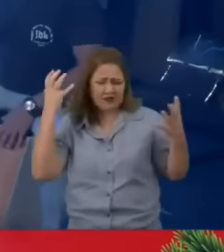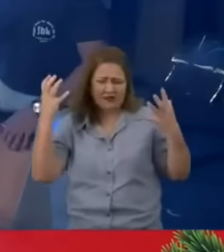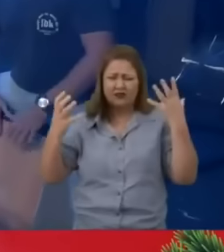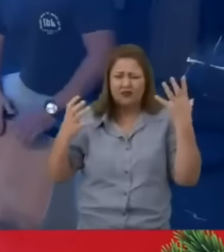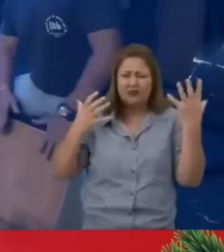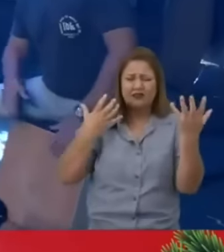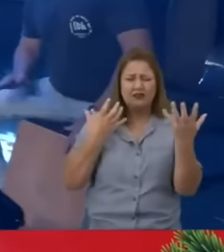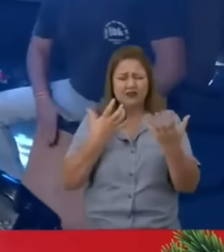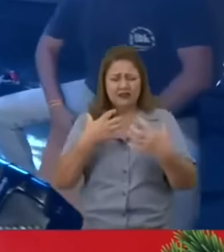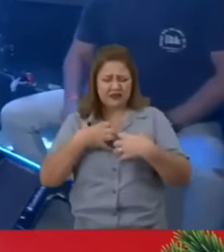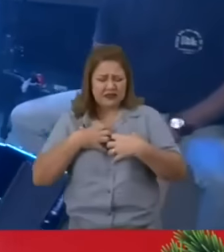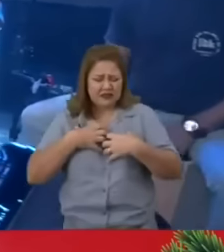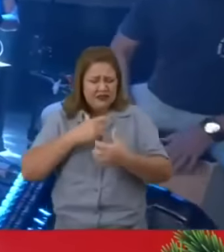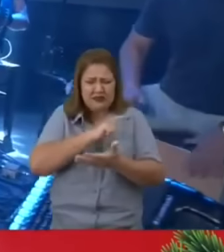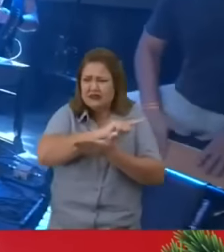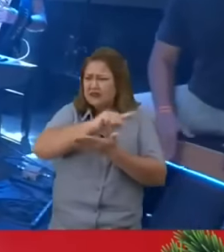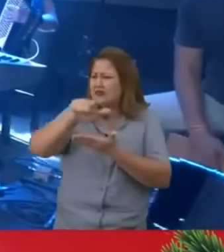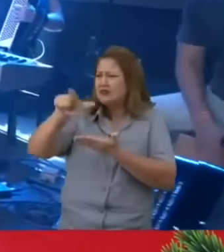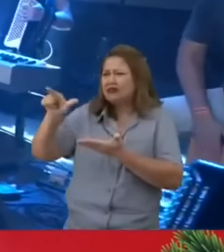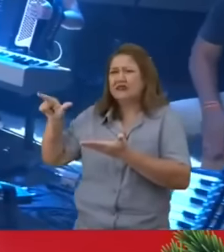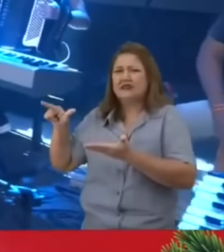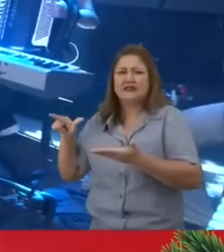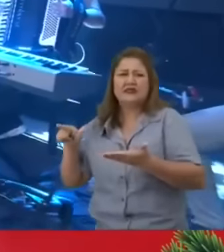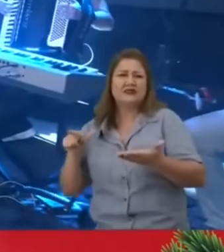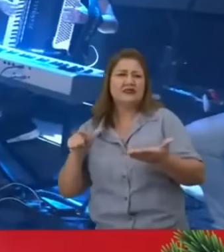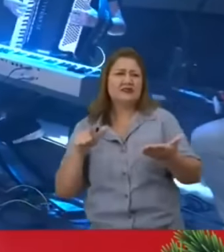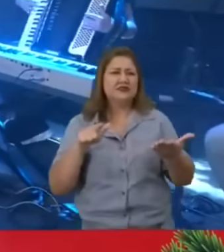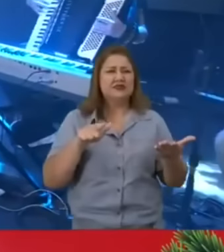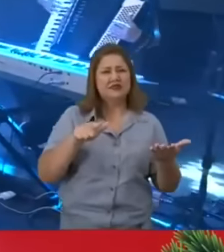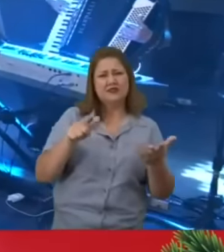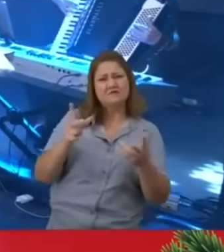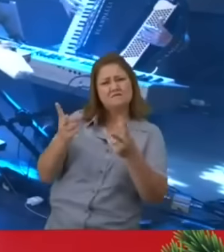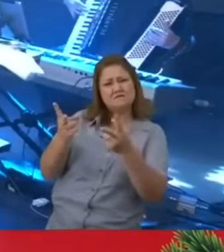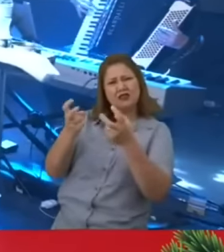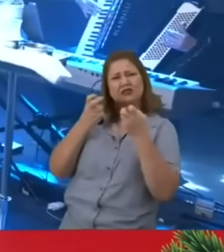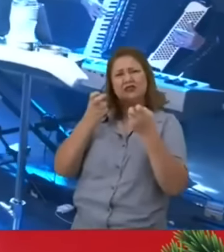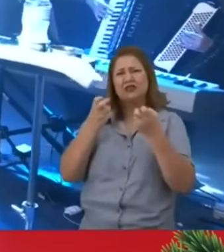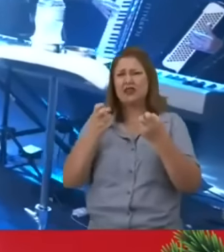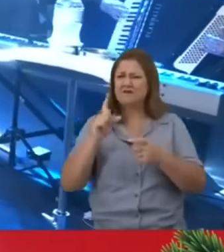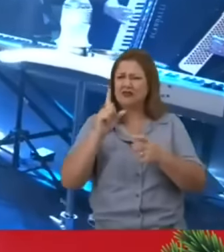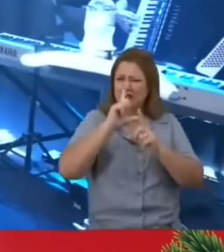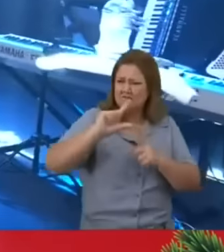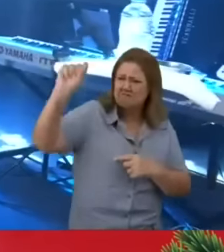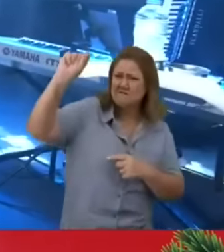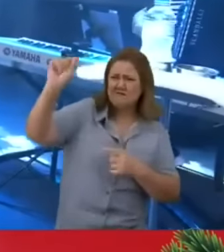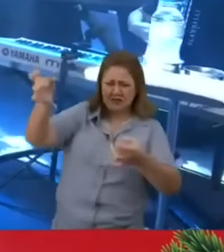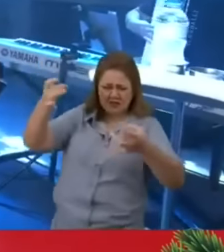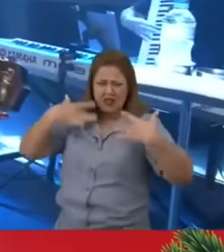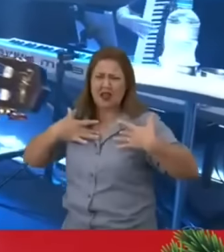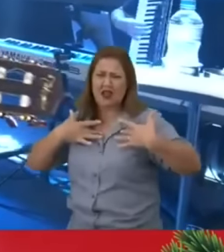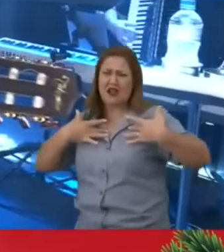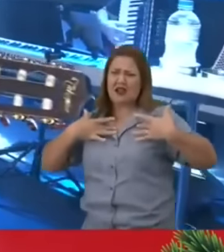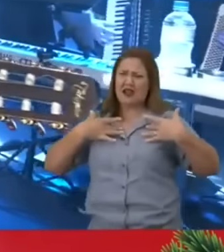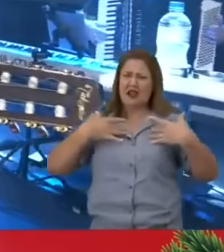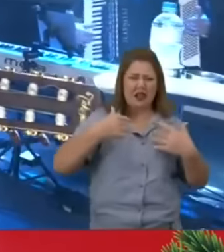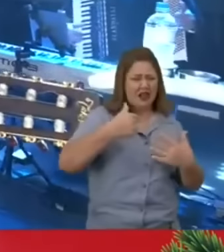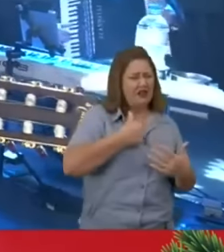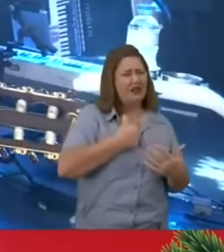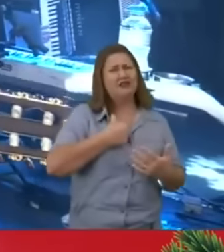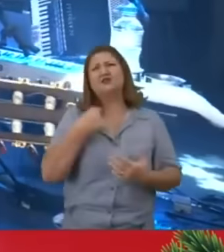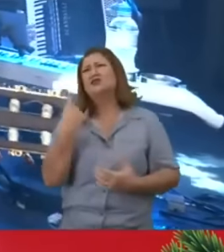passos. Do abismo que você se retirou, e me atirou, e me deixou aqui